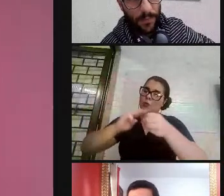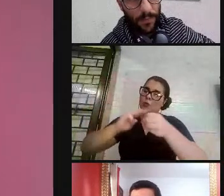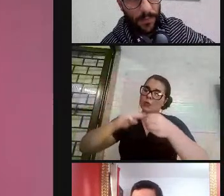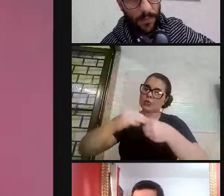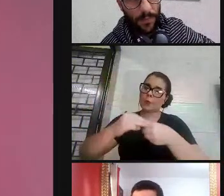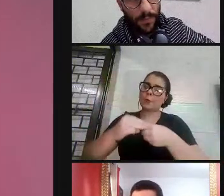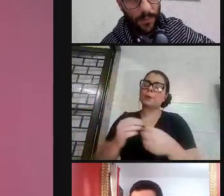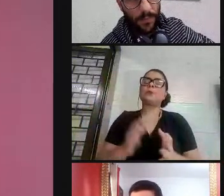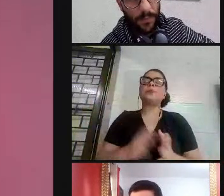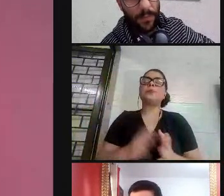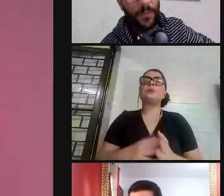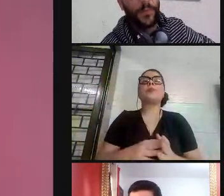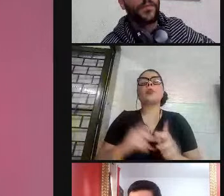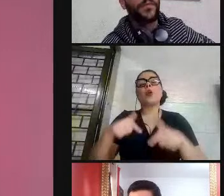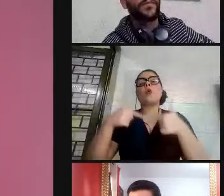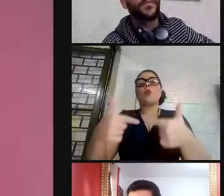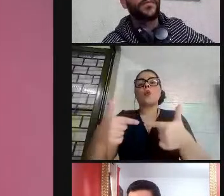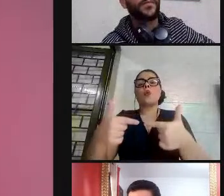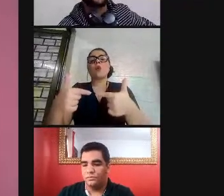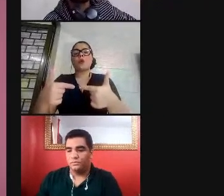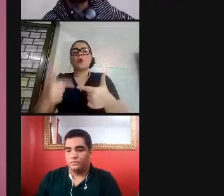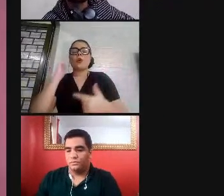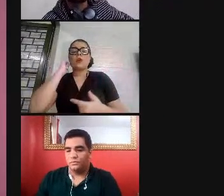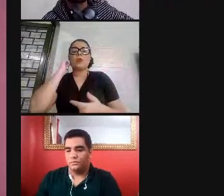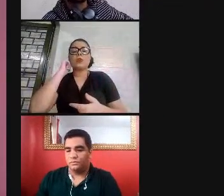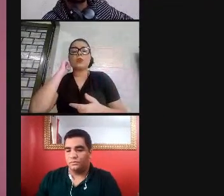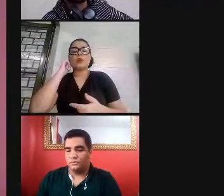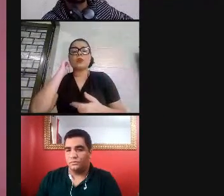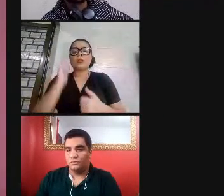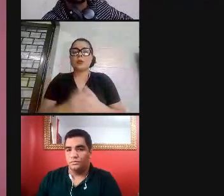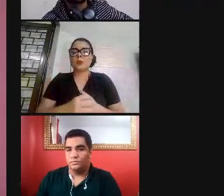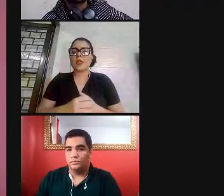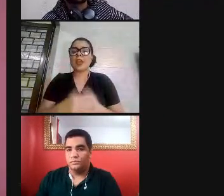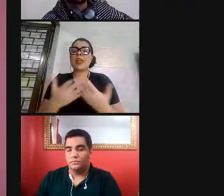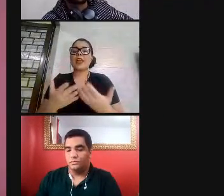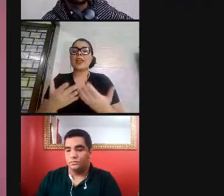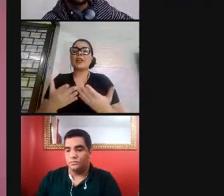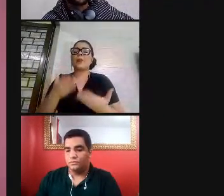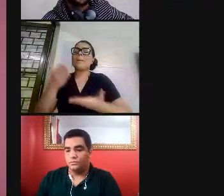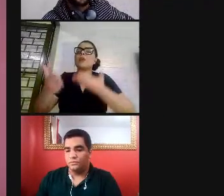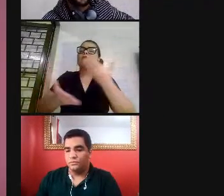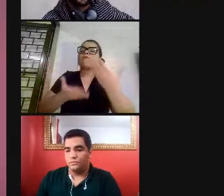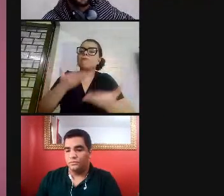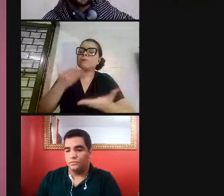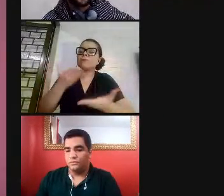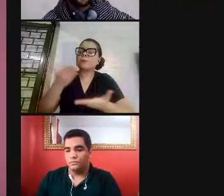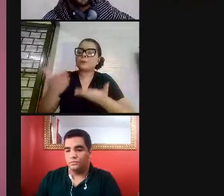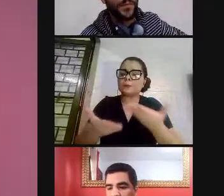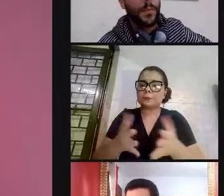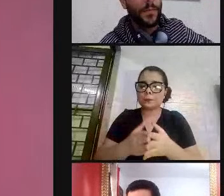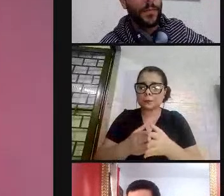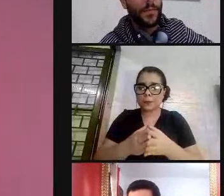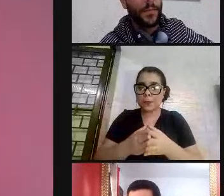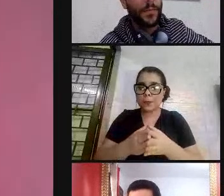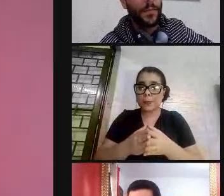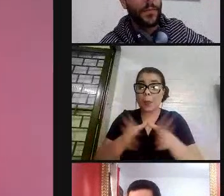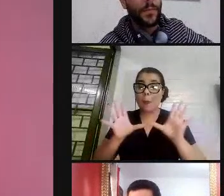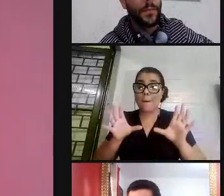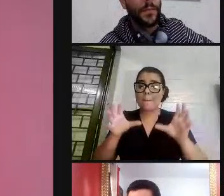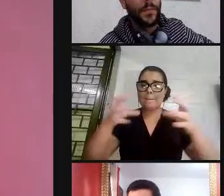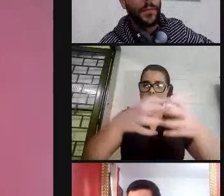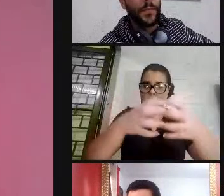seguintes ações, observe como que foi bem cuidado. Reunida, reunida uma equipe,